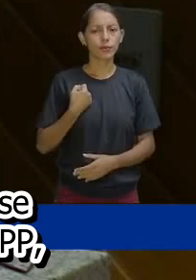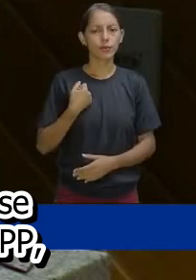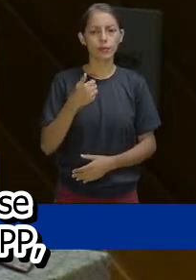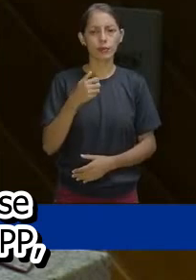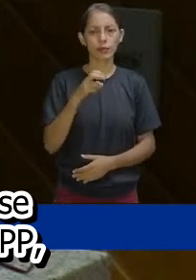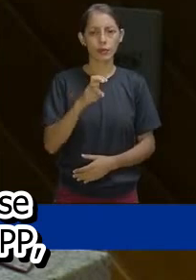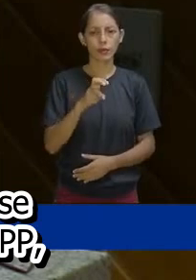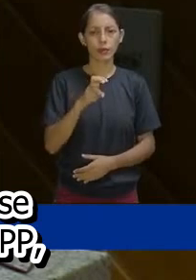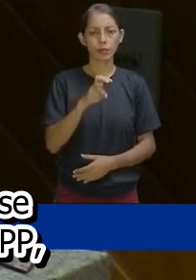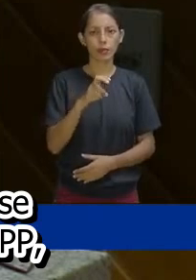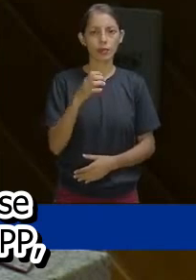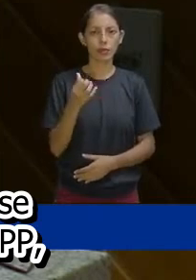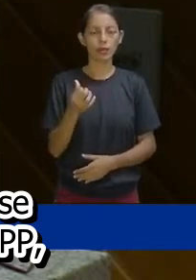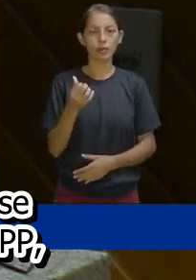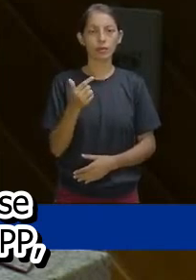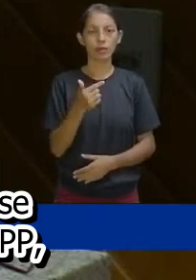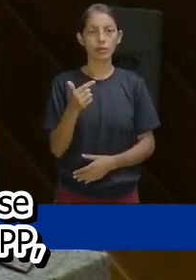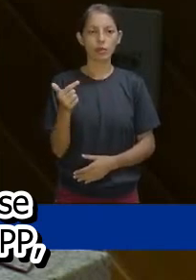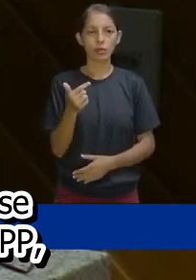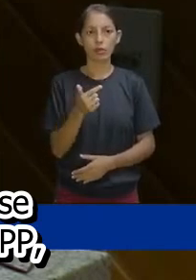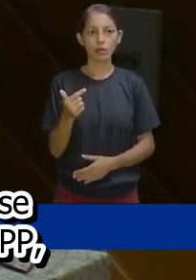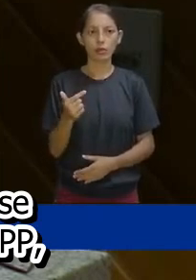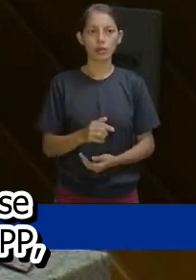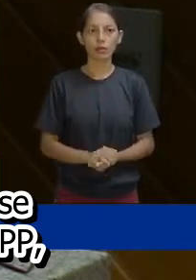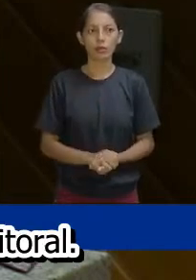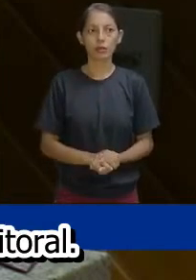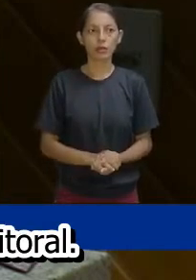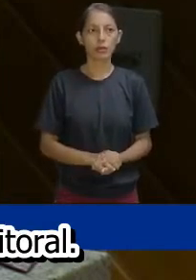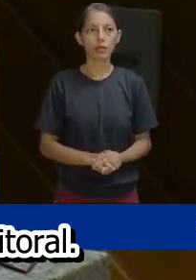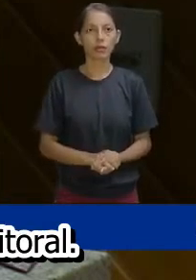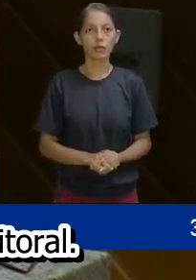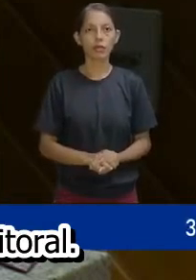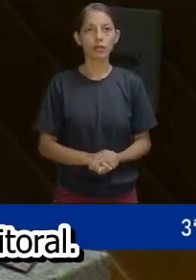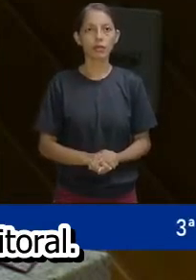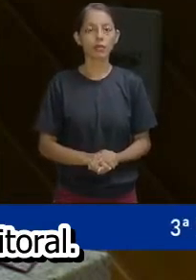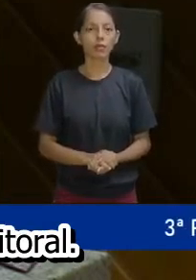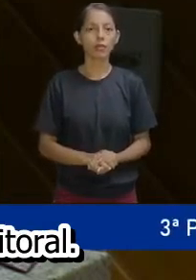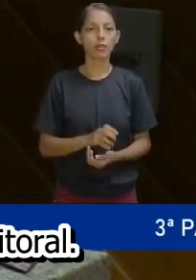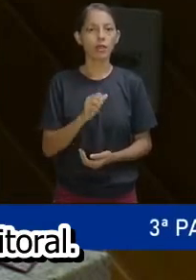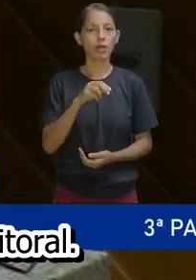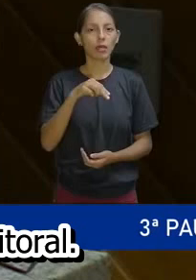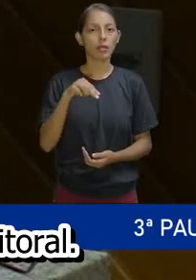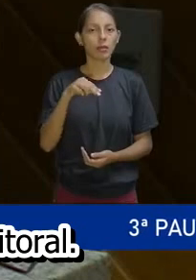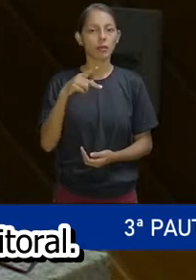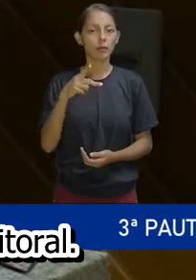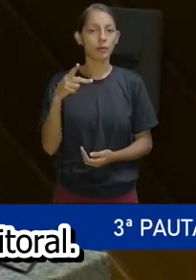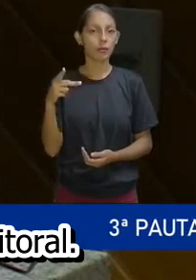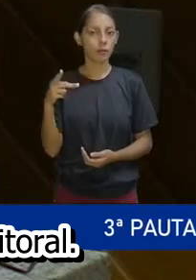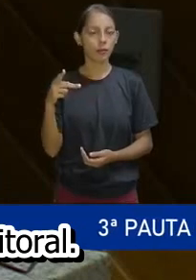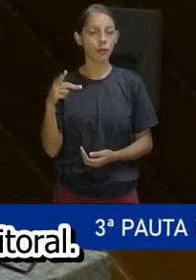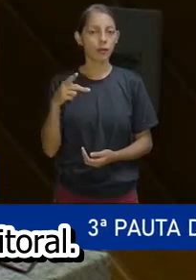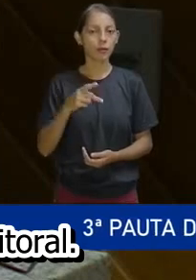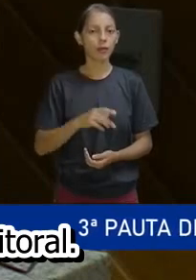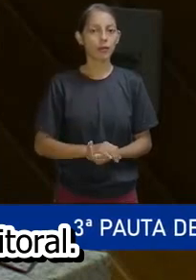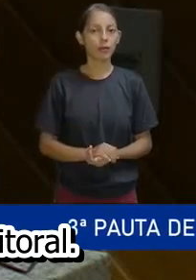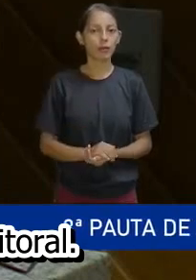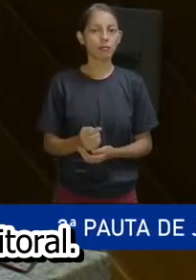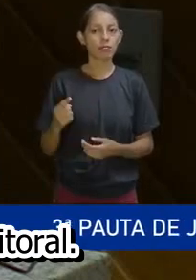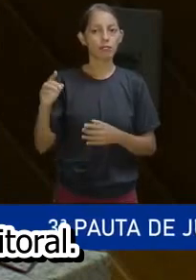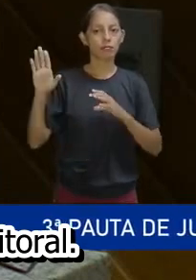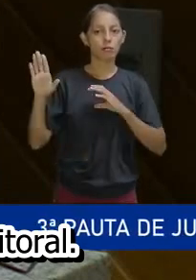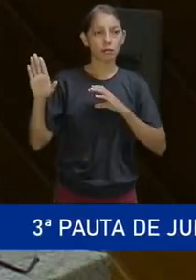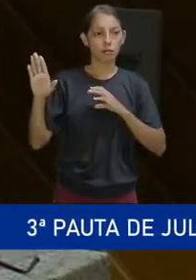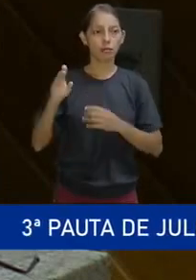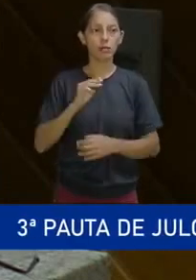no qual se executa o acordo de não persecução penal, a NPP, celebrado entre a agravante e o Ministério